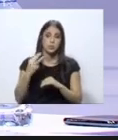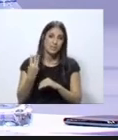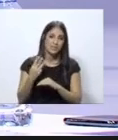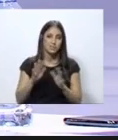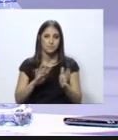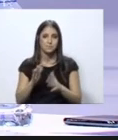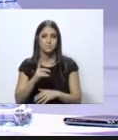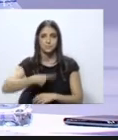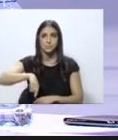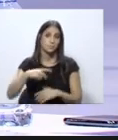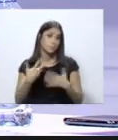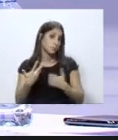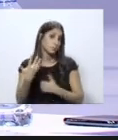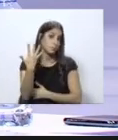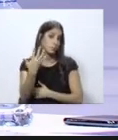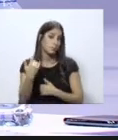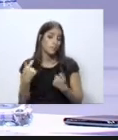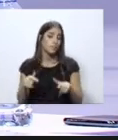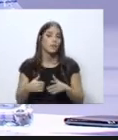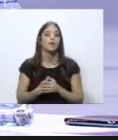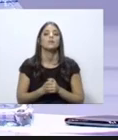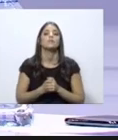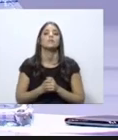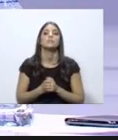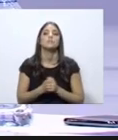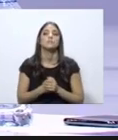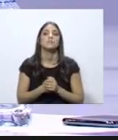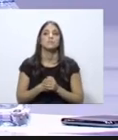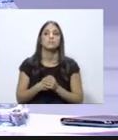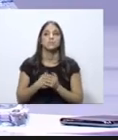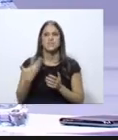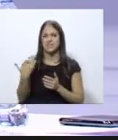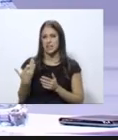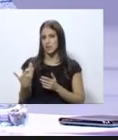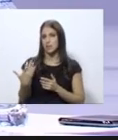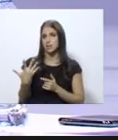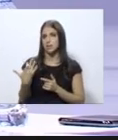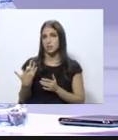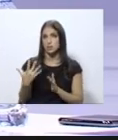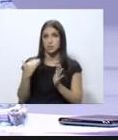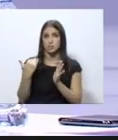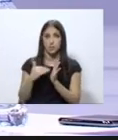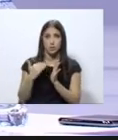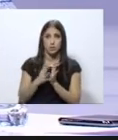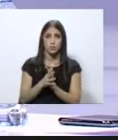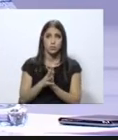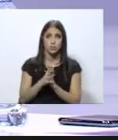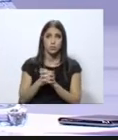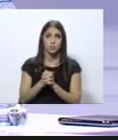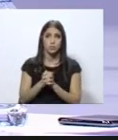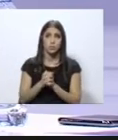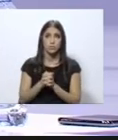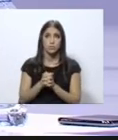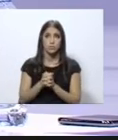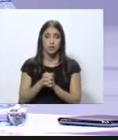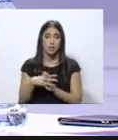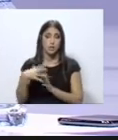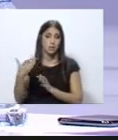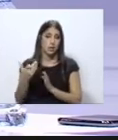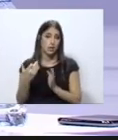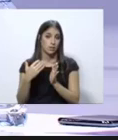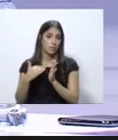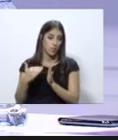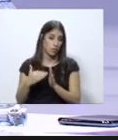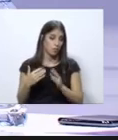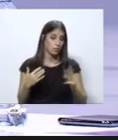momento cinco, portanto, aliás são sete, temos sete médios, sete para três, chega